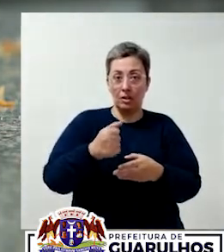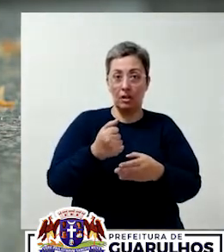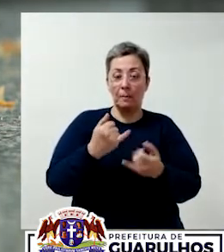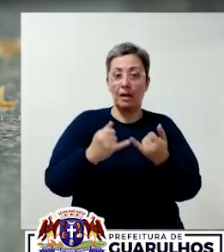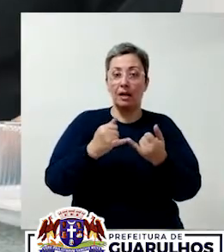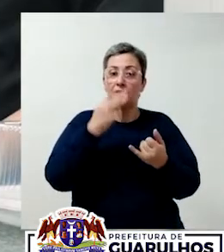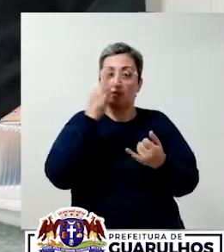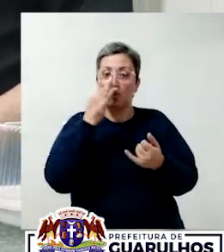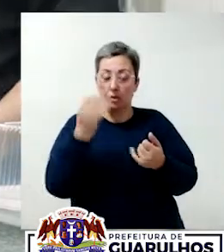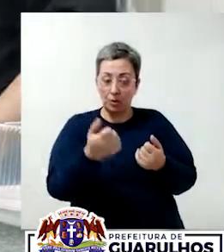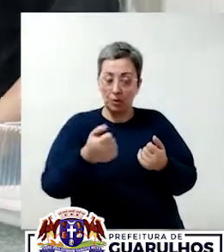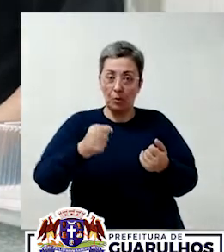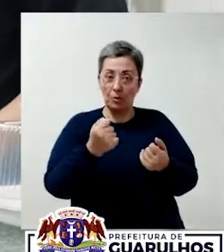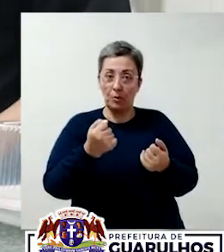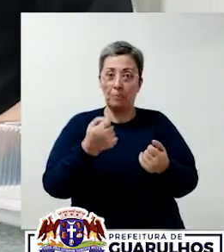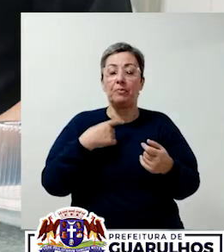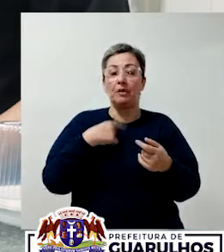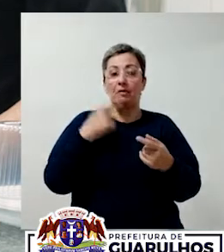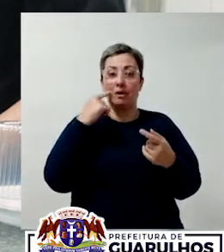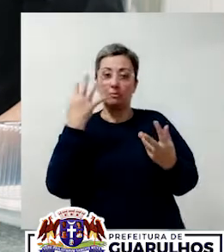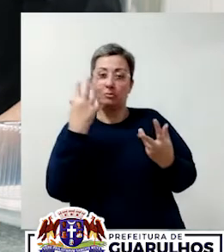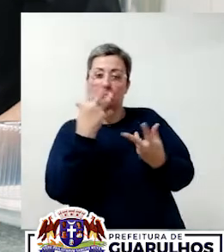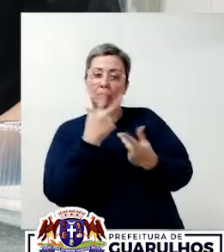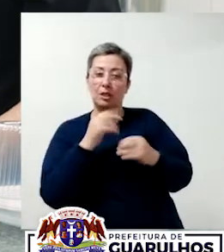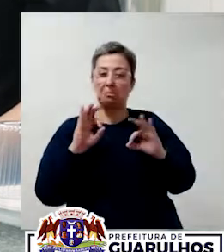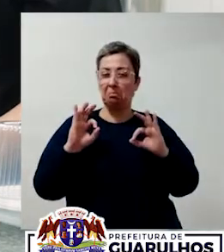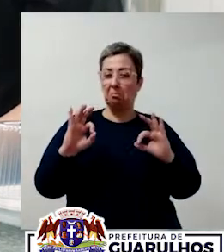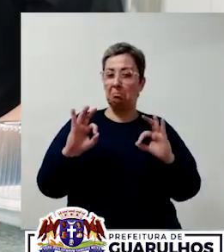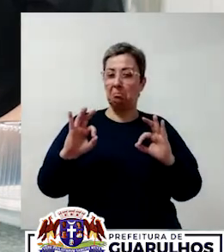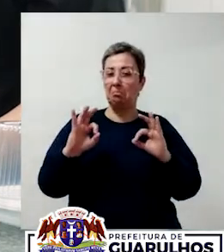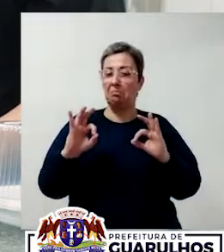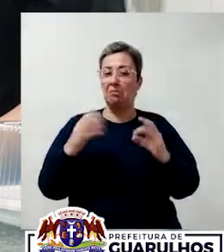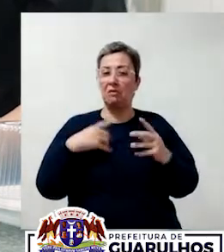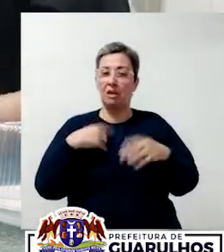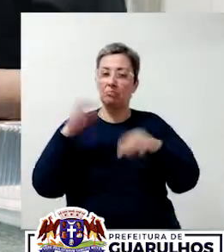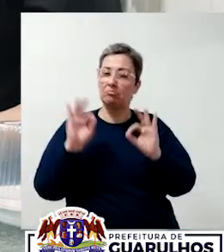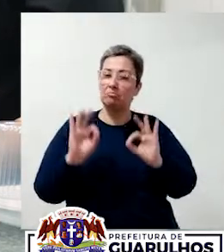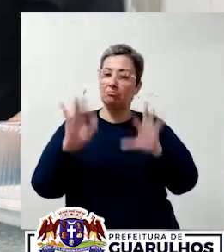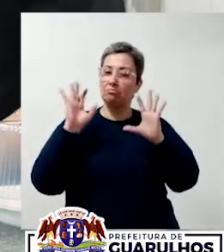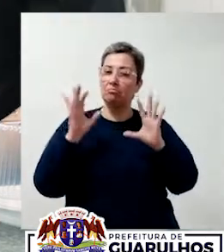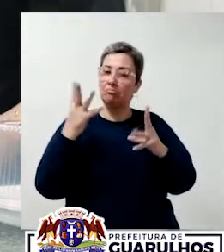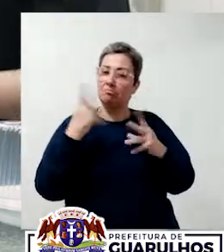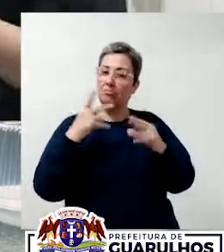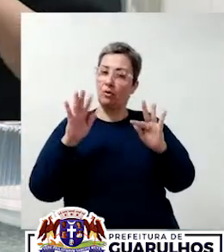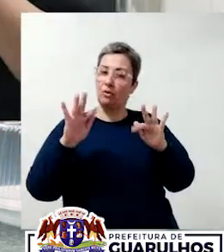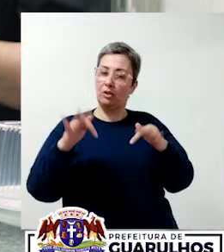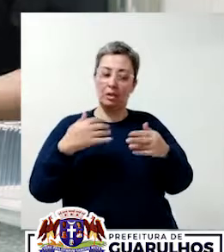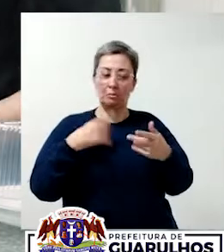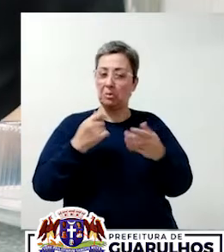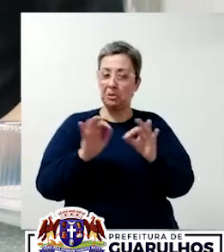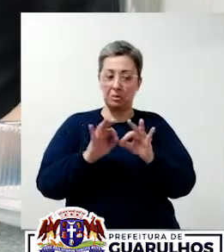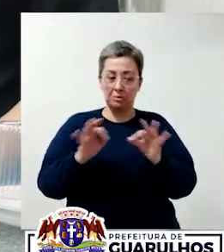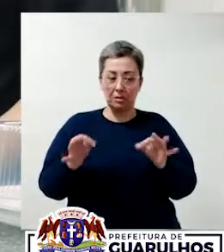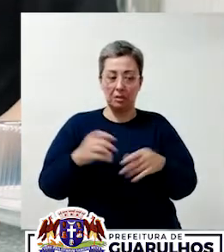outro. Nesse processo aqui, pessoal, a Maroli ela vai fazer as rosetas. Isso vai dar o quê? Vai dar uma cara